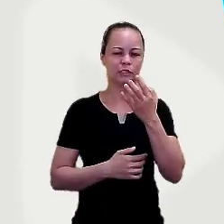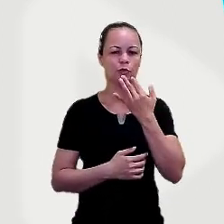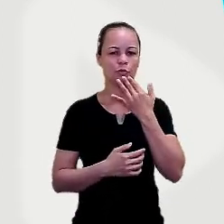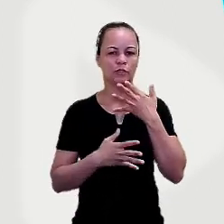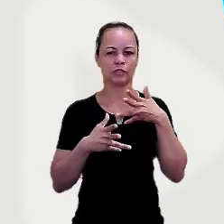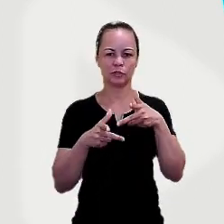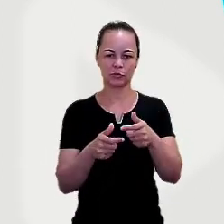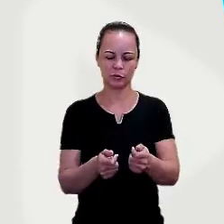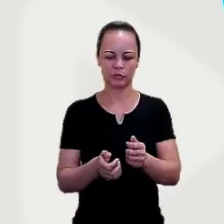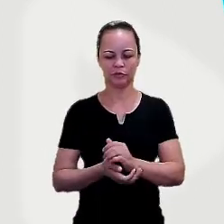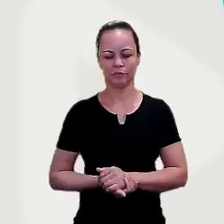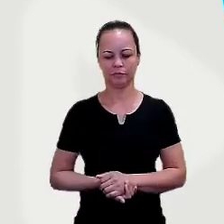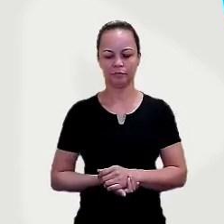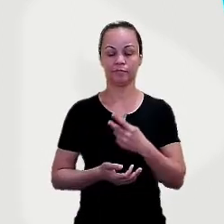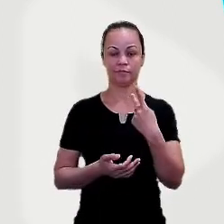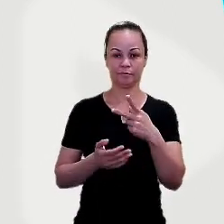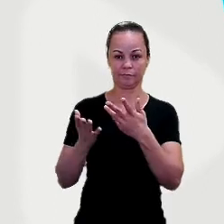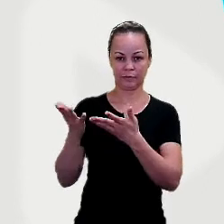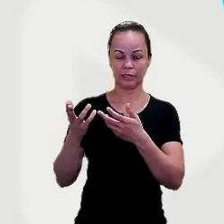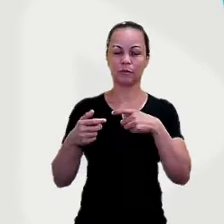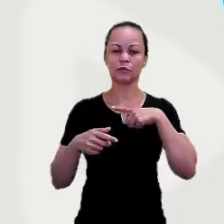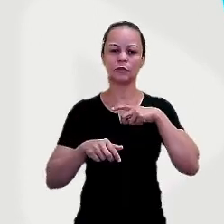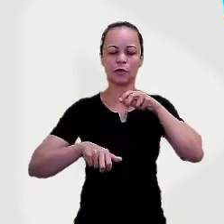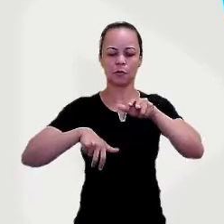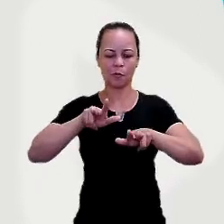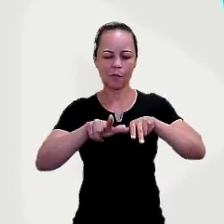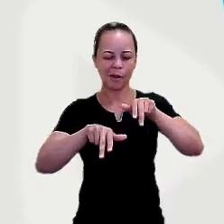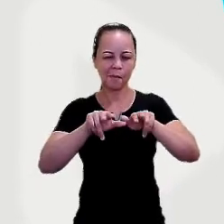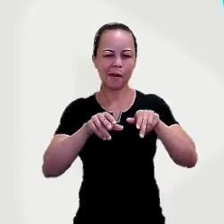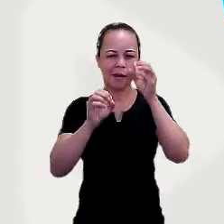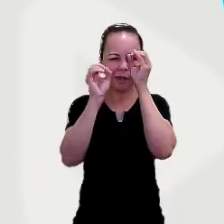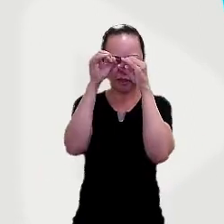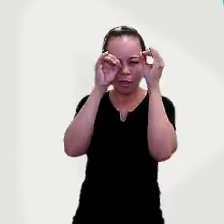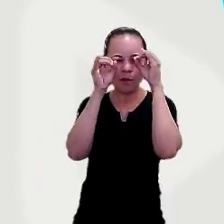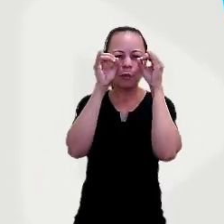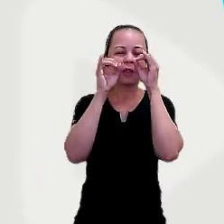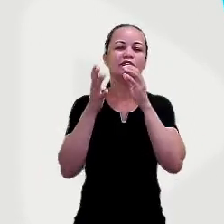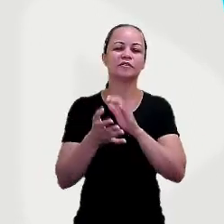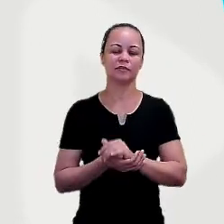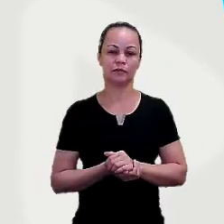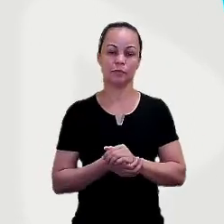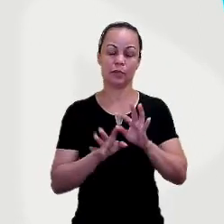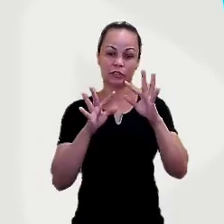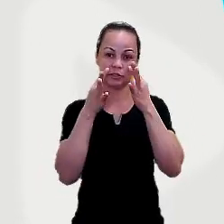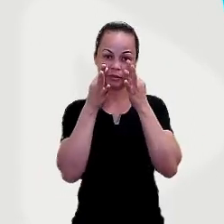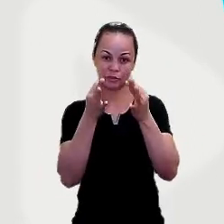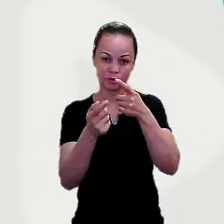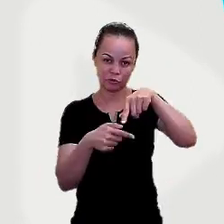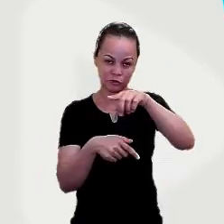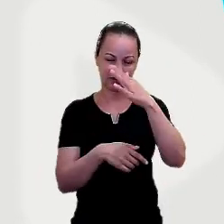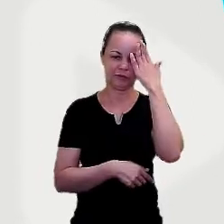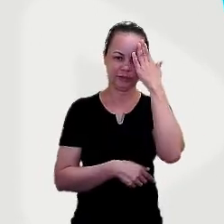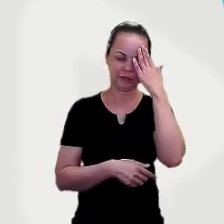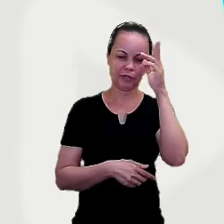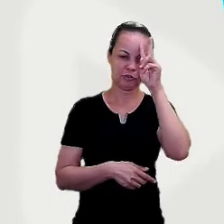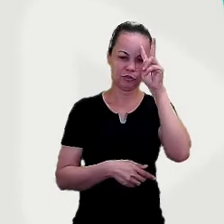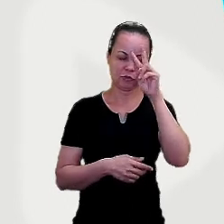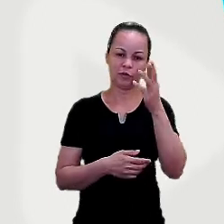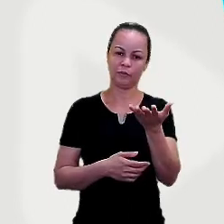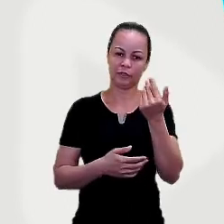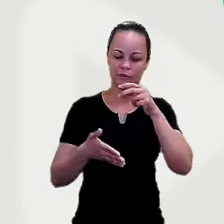temos aqui, ó, um camaleão. Então, preste atenção e vocês vão entender essa história. Vem comigo e preste